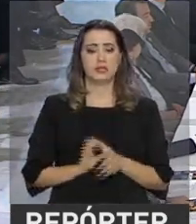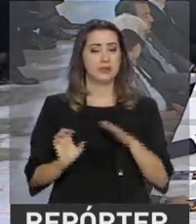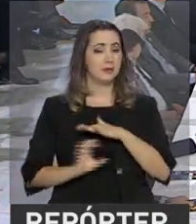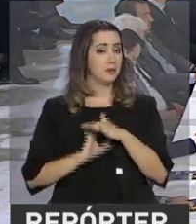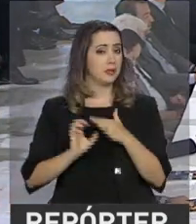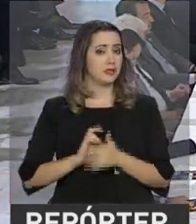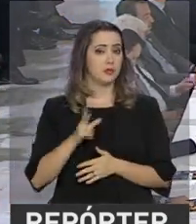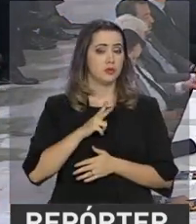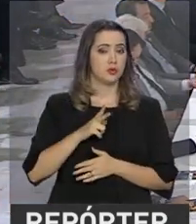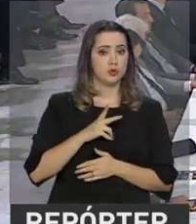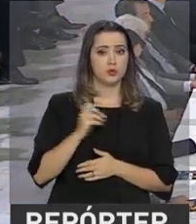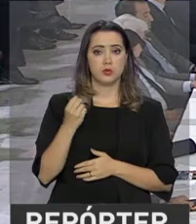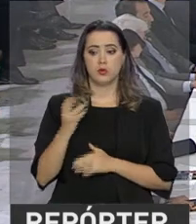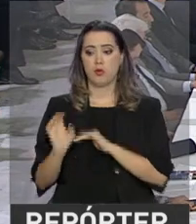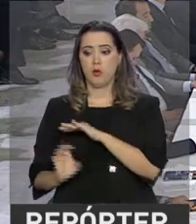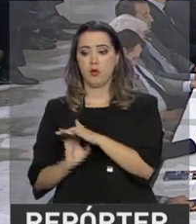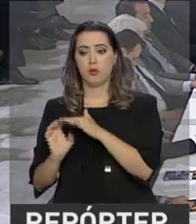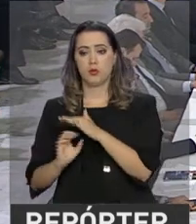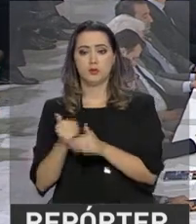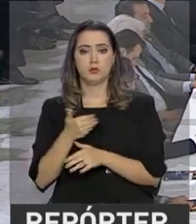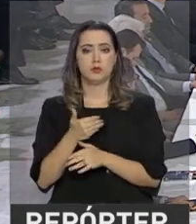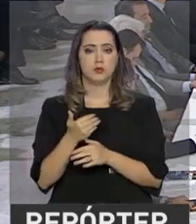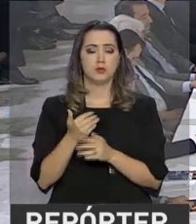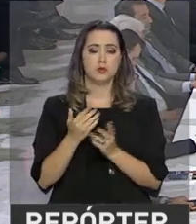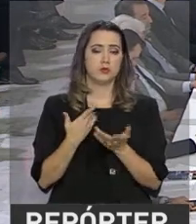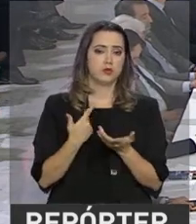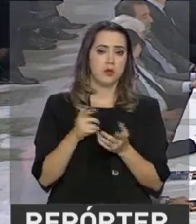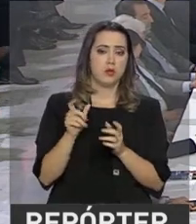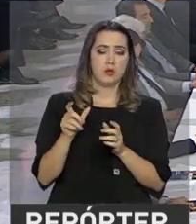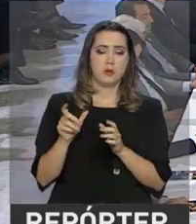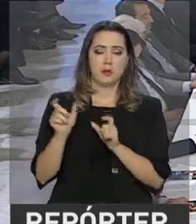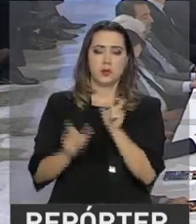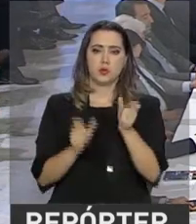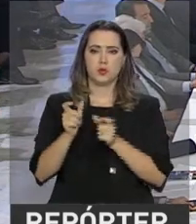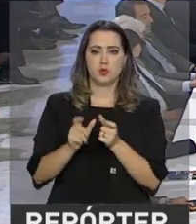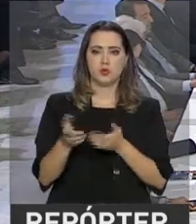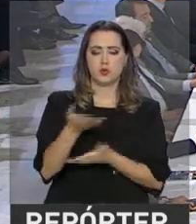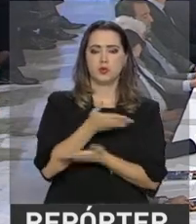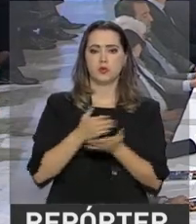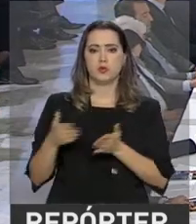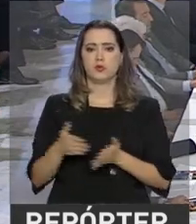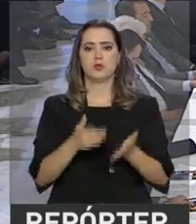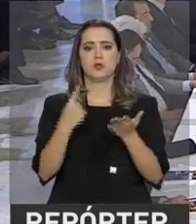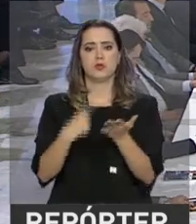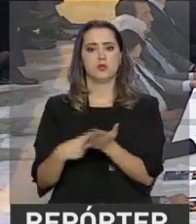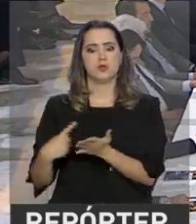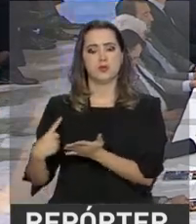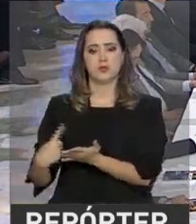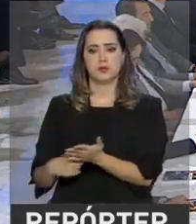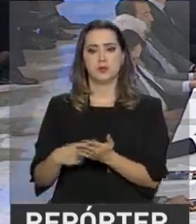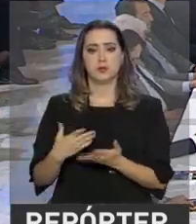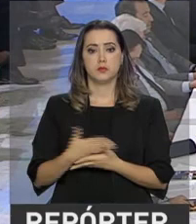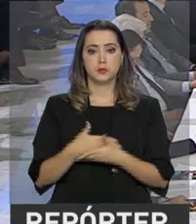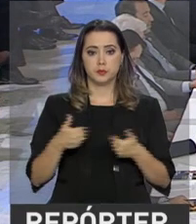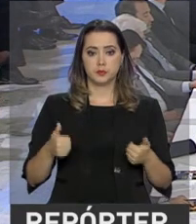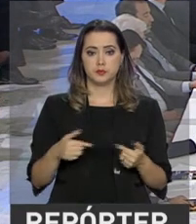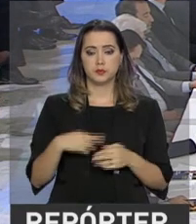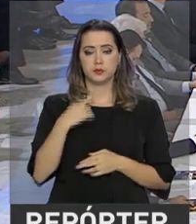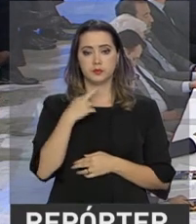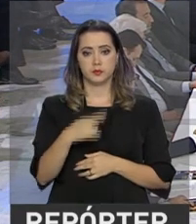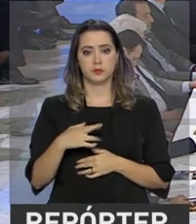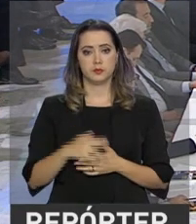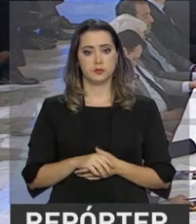empregados podem dialogar e encontrar juntos o melhor caminho e as melhores soluções